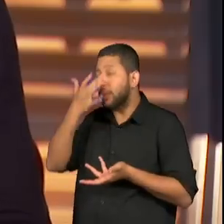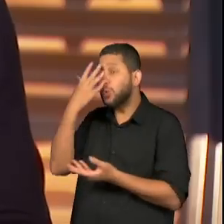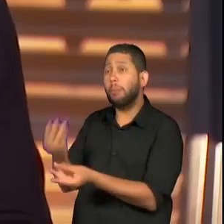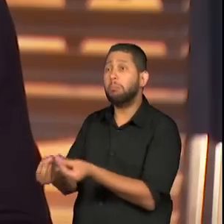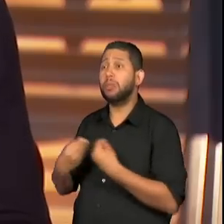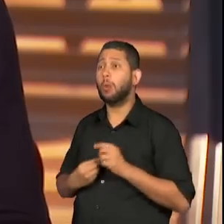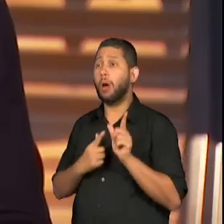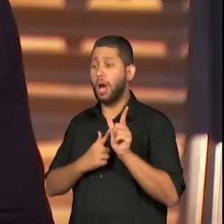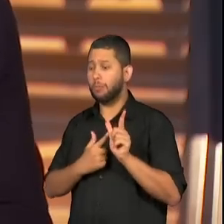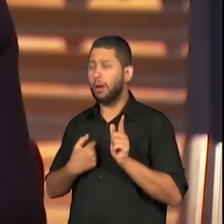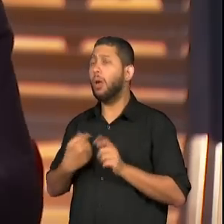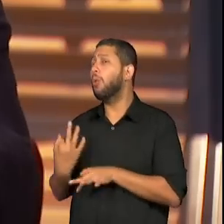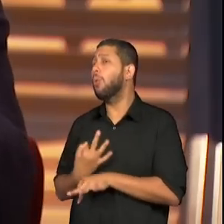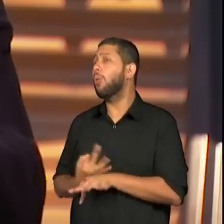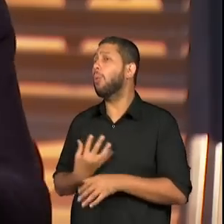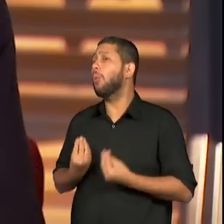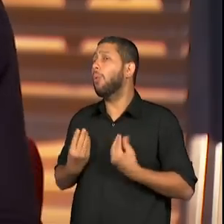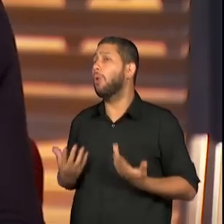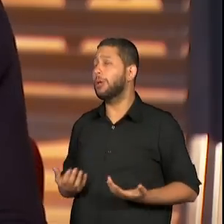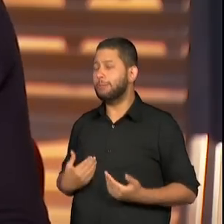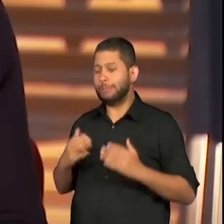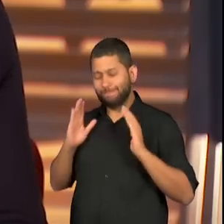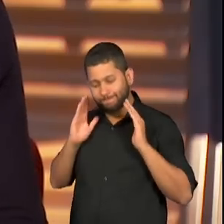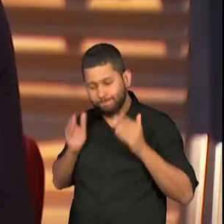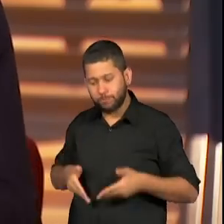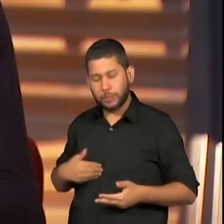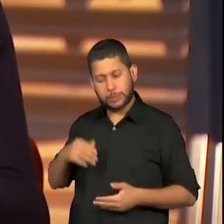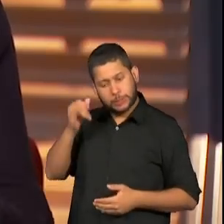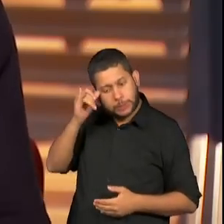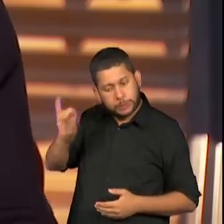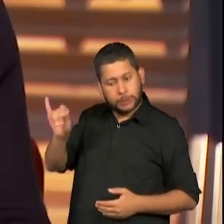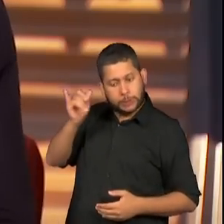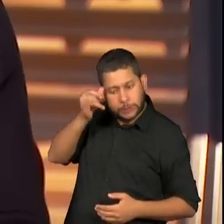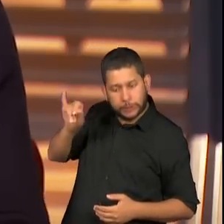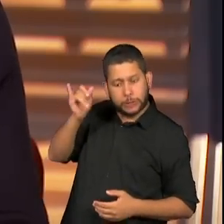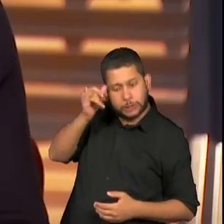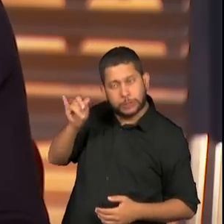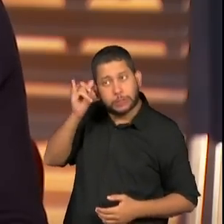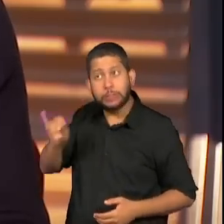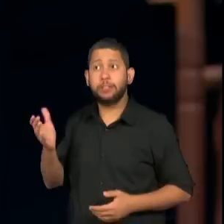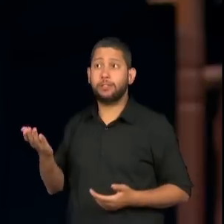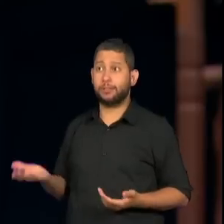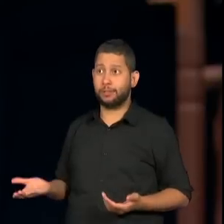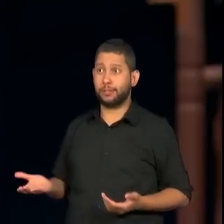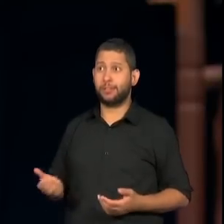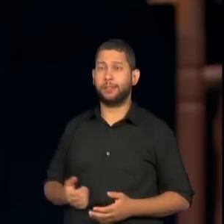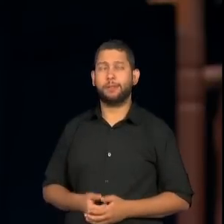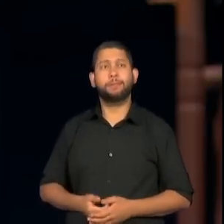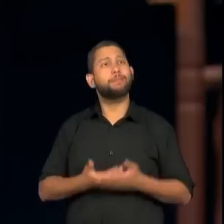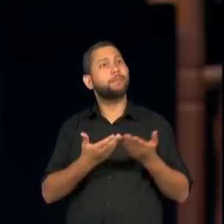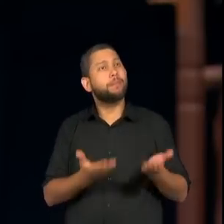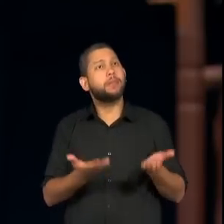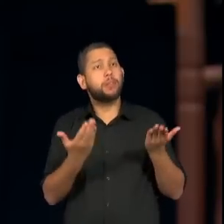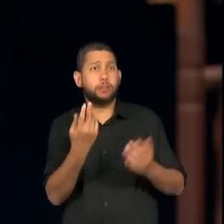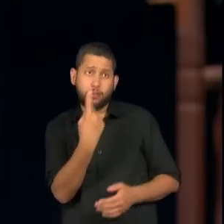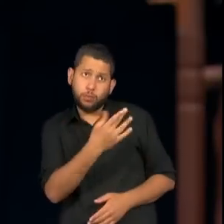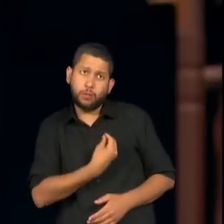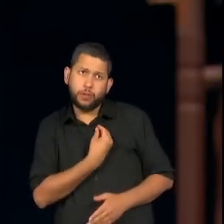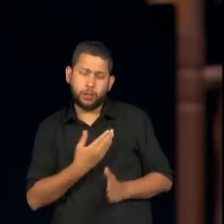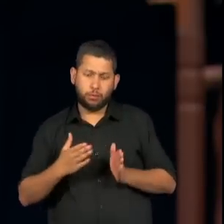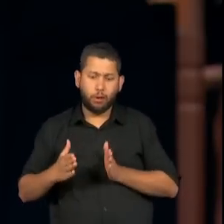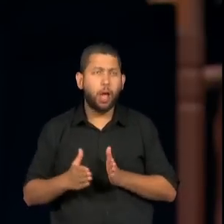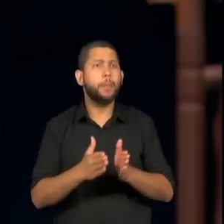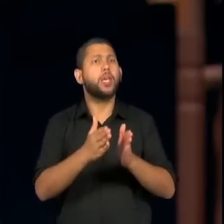que ser muito forte, tem que ter muito foco daquilo que você quer para você poder ir por caminhos diferentes. Agora, mesmo no seu caminho aí